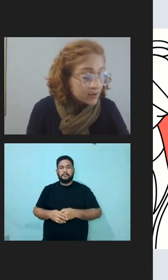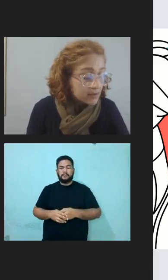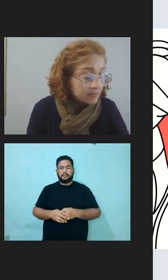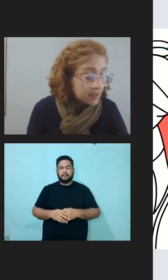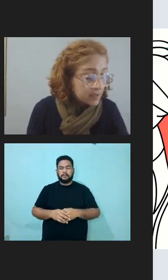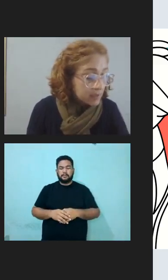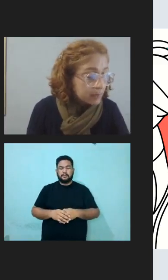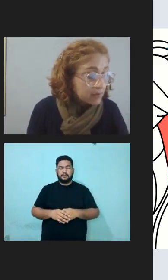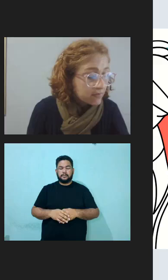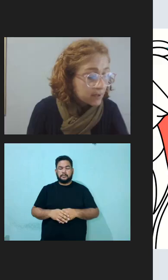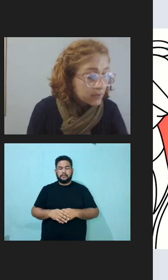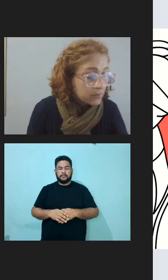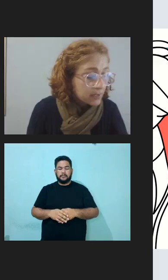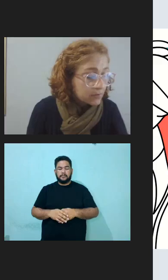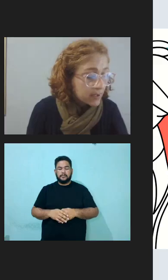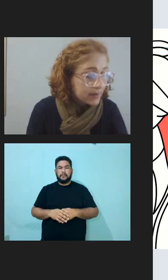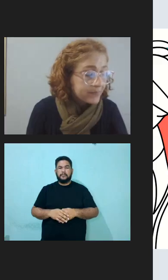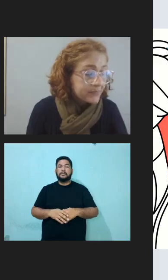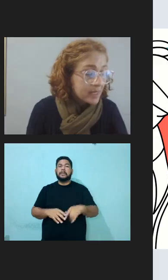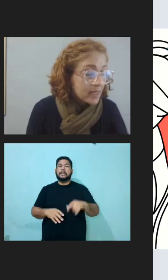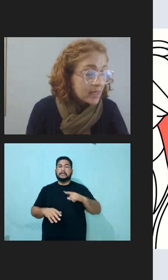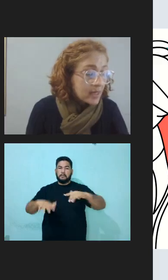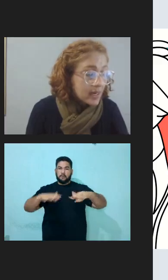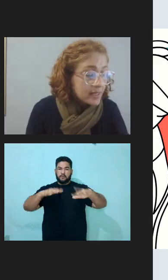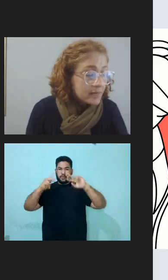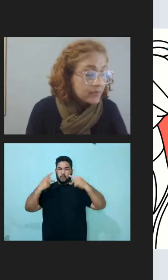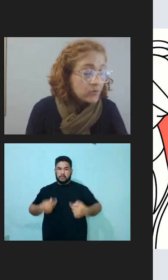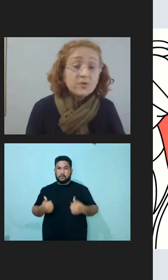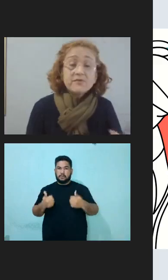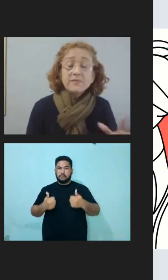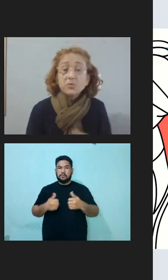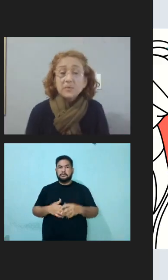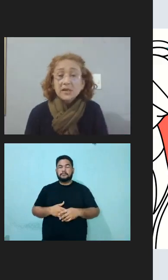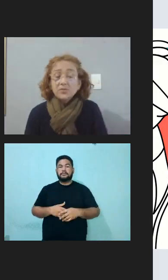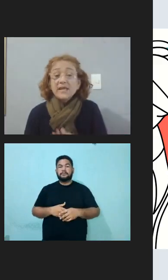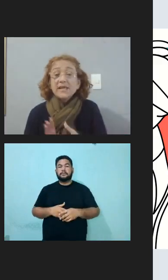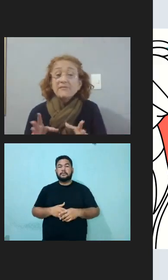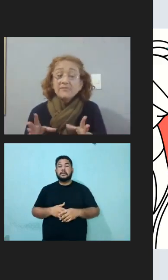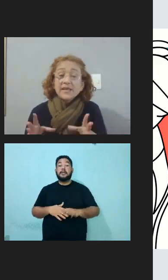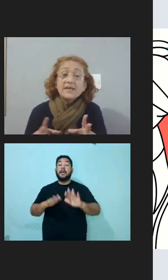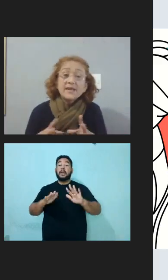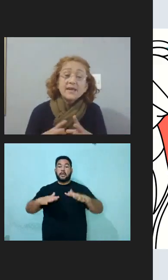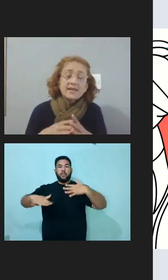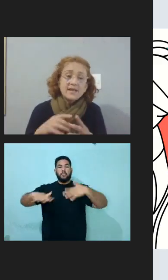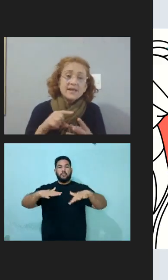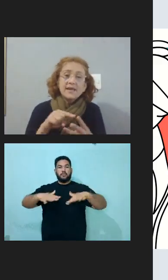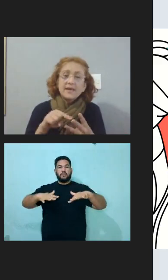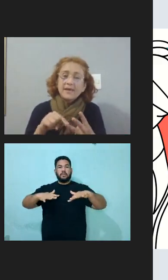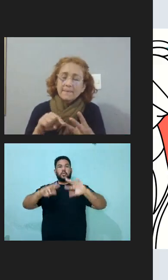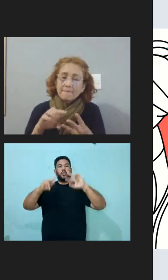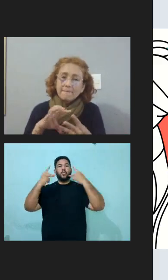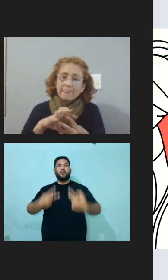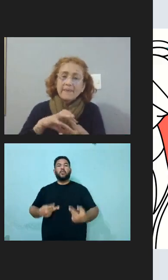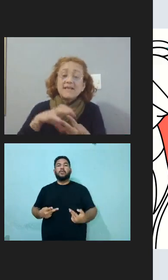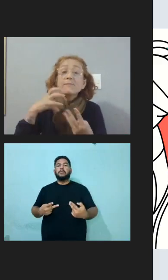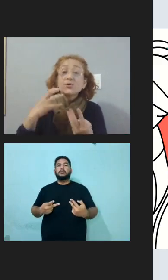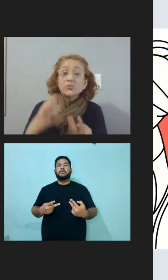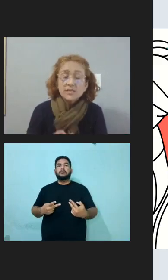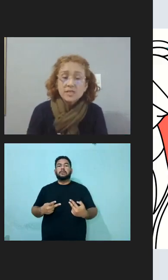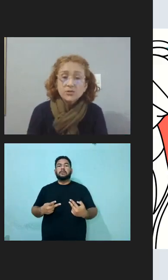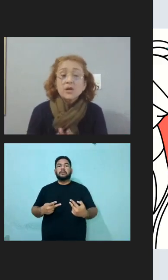Aqui, deixa eu ver aqui, movimento humano. Aí, o movimento humano, ele